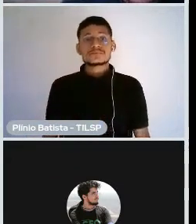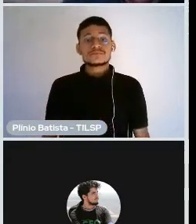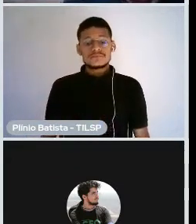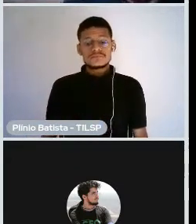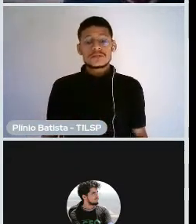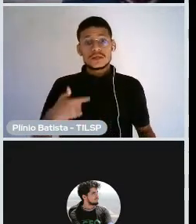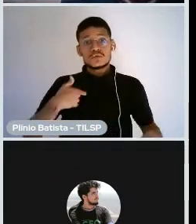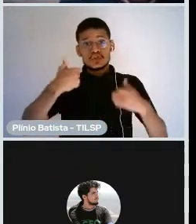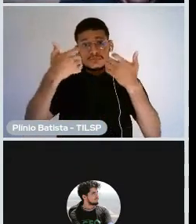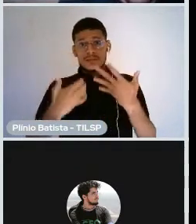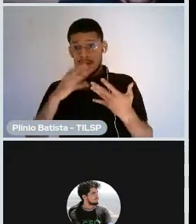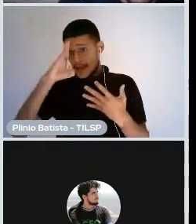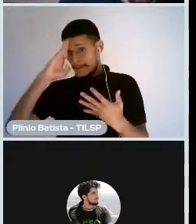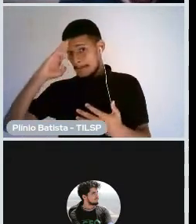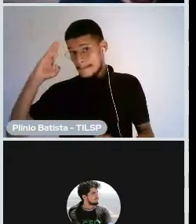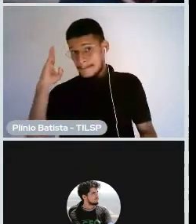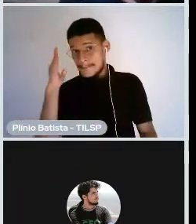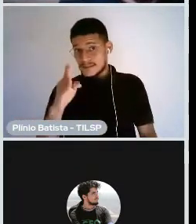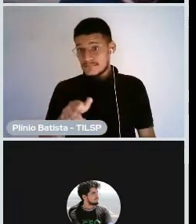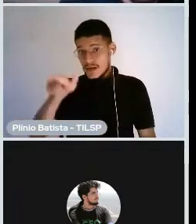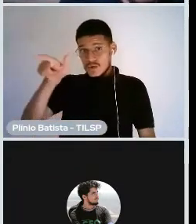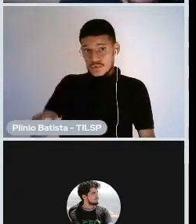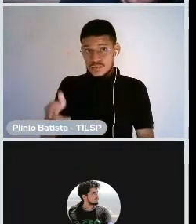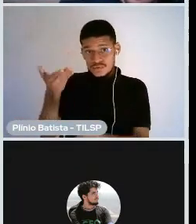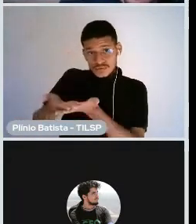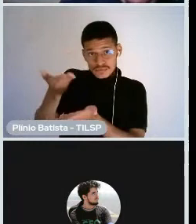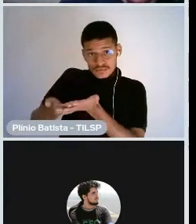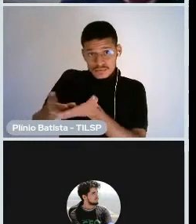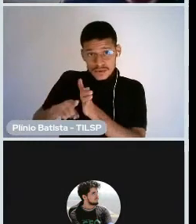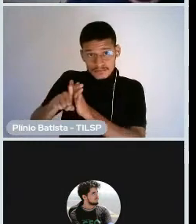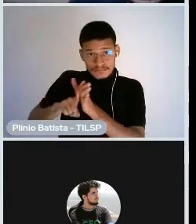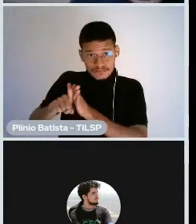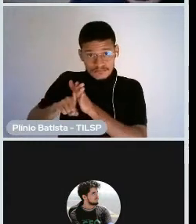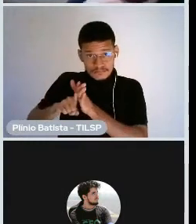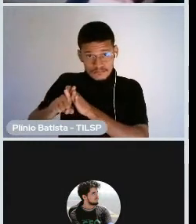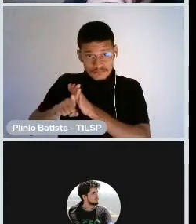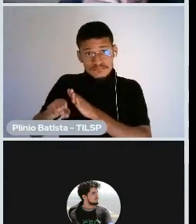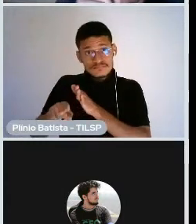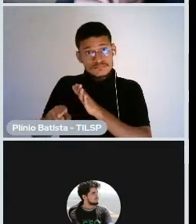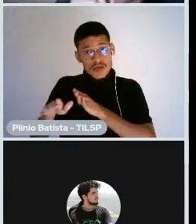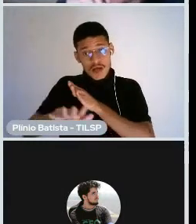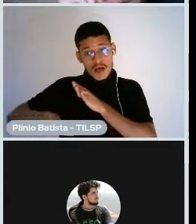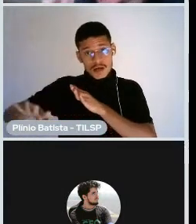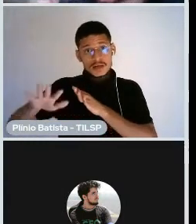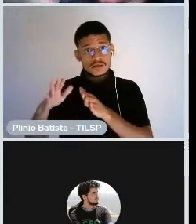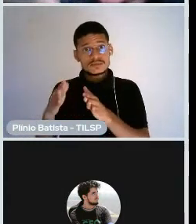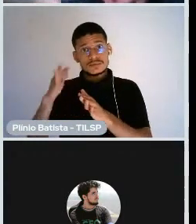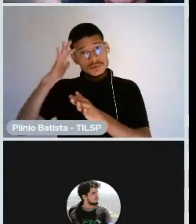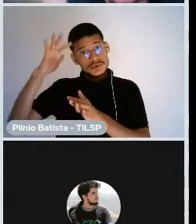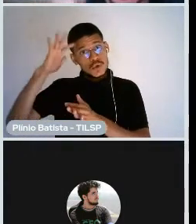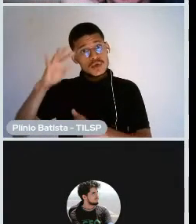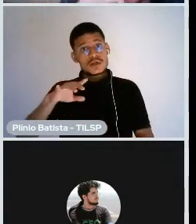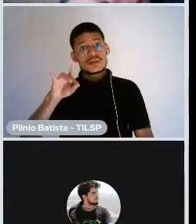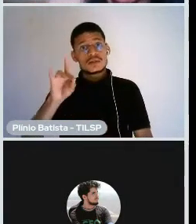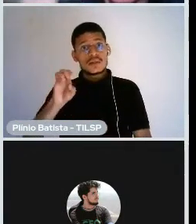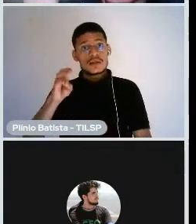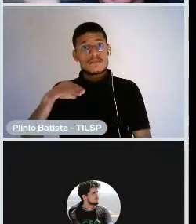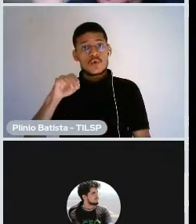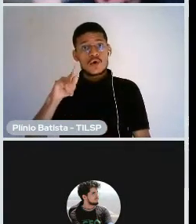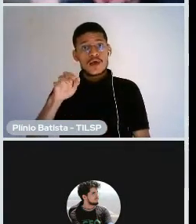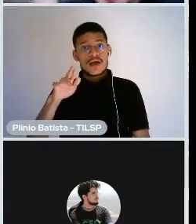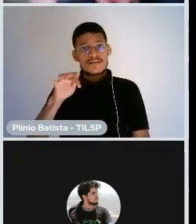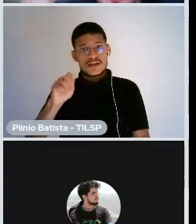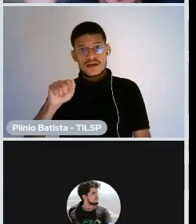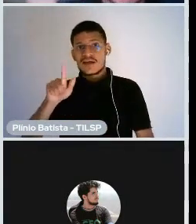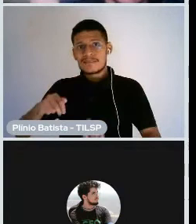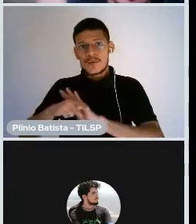com o principal estudioso dessa questão das teorias demográficas, é Thomas Malthus, que era um pastor